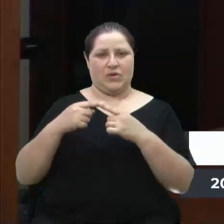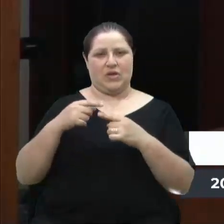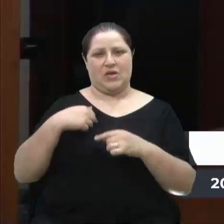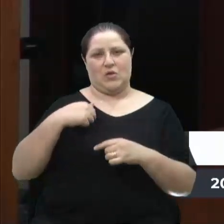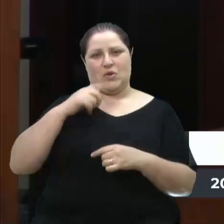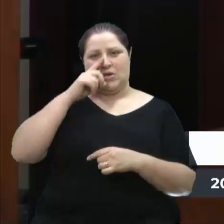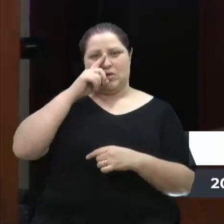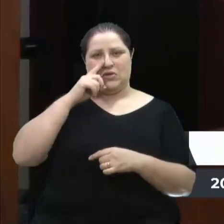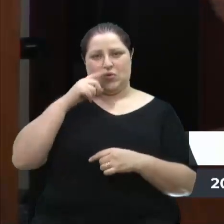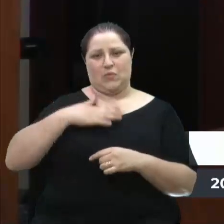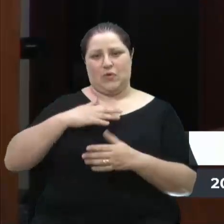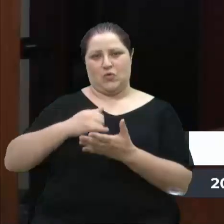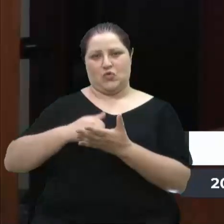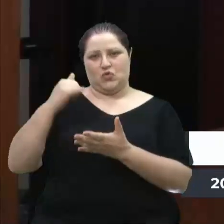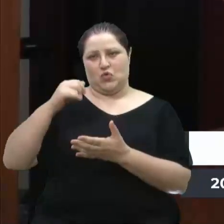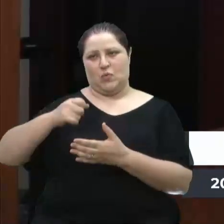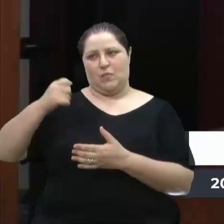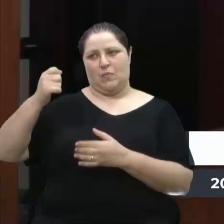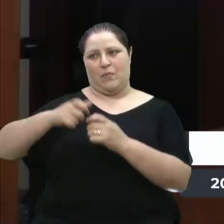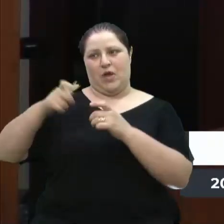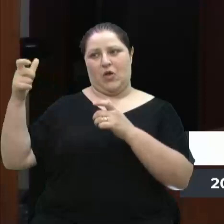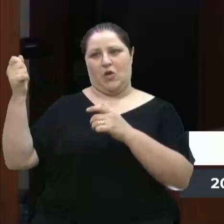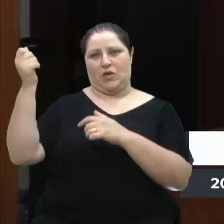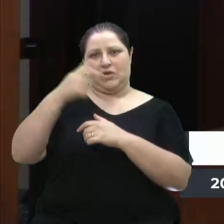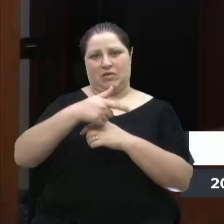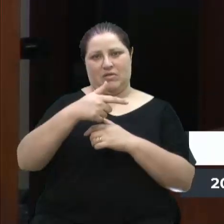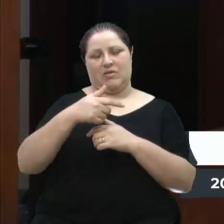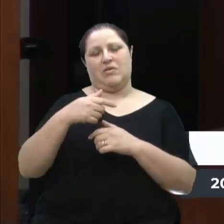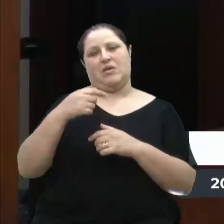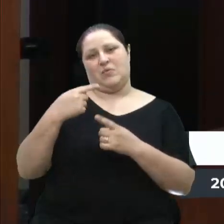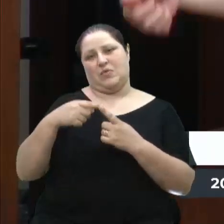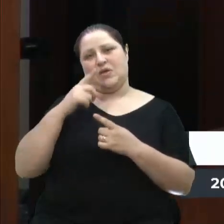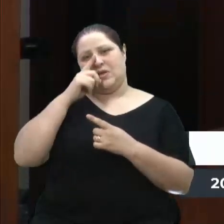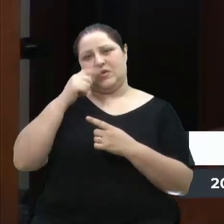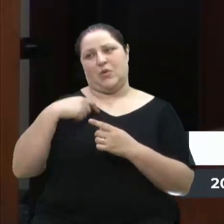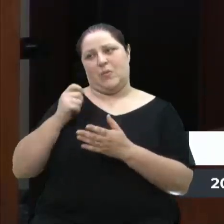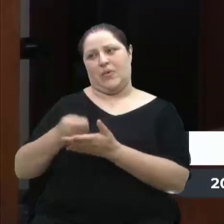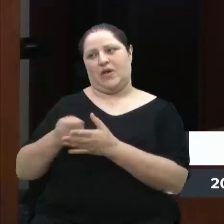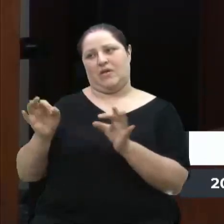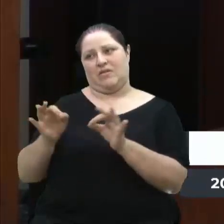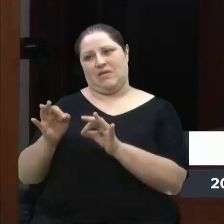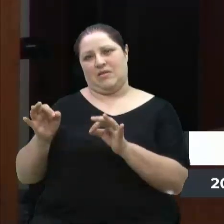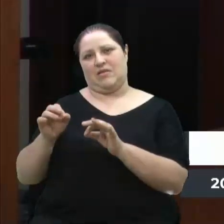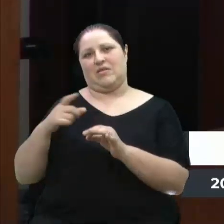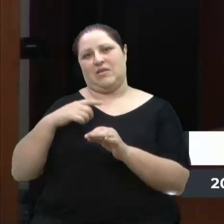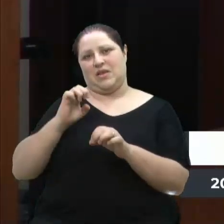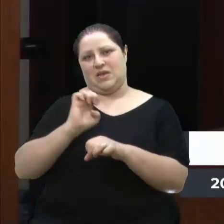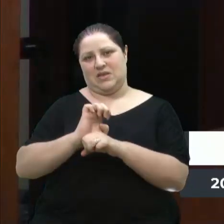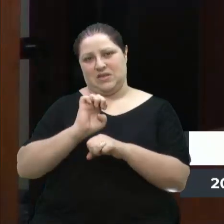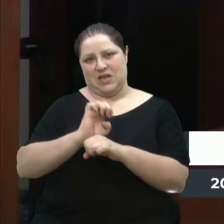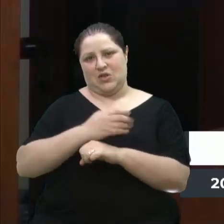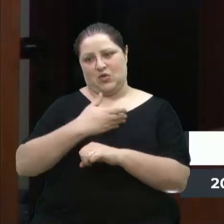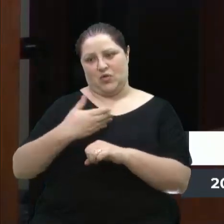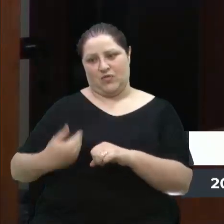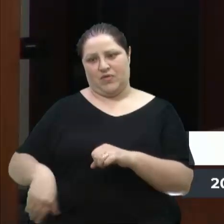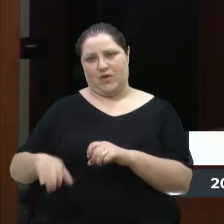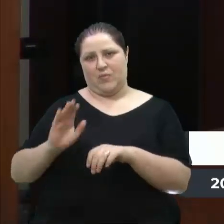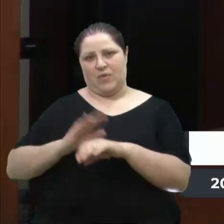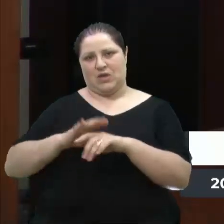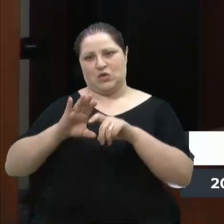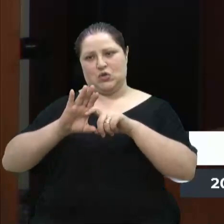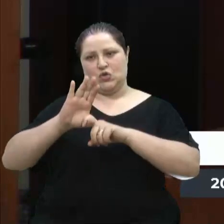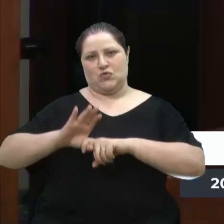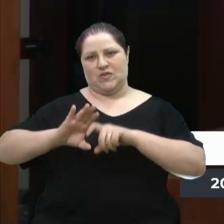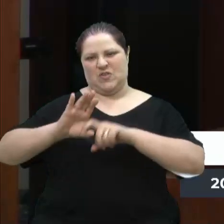muito maior. Então, conforme o Estado vai se endividando, os banqueiros querem, porque eles vão ganhar